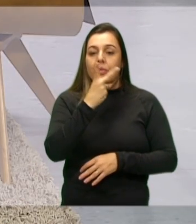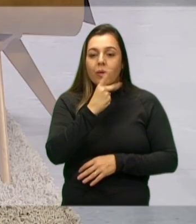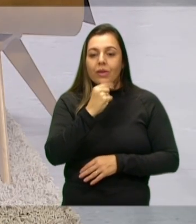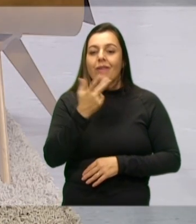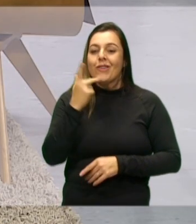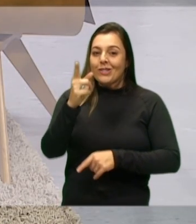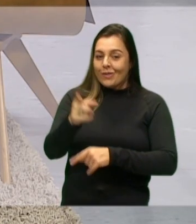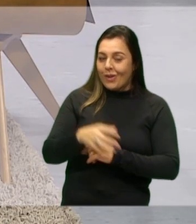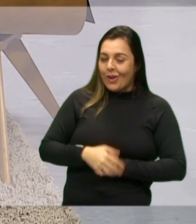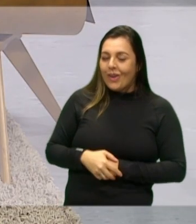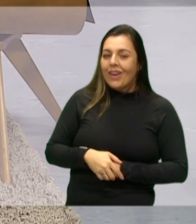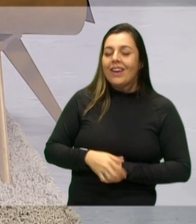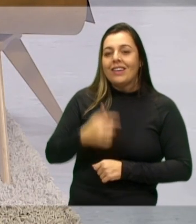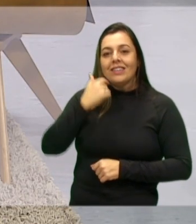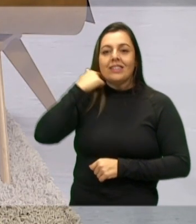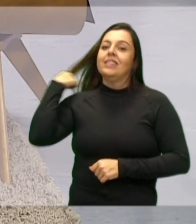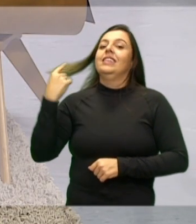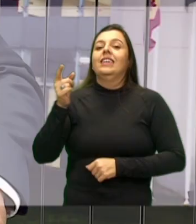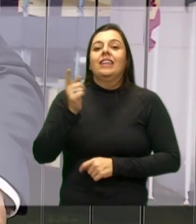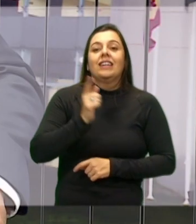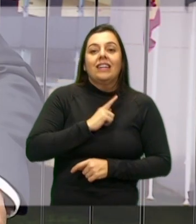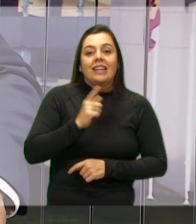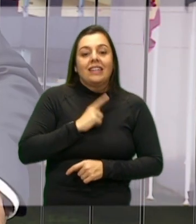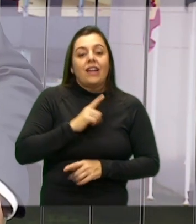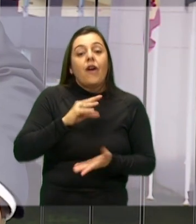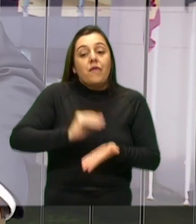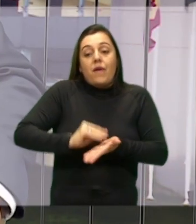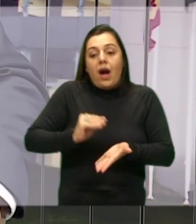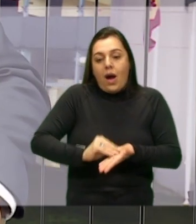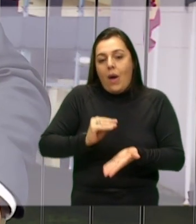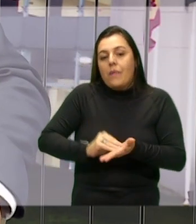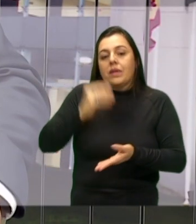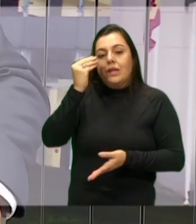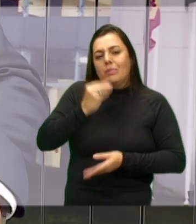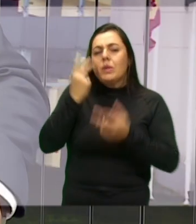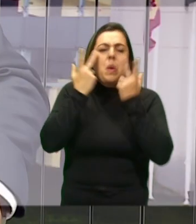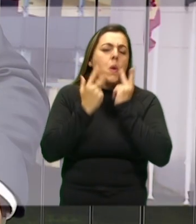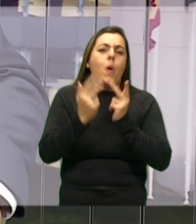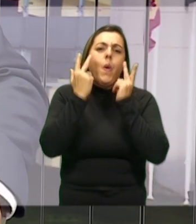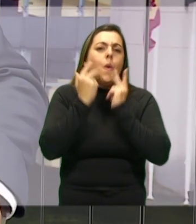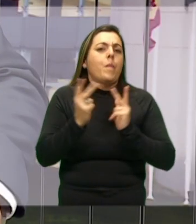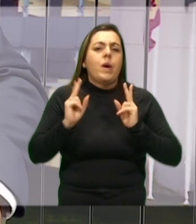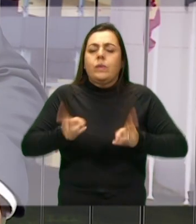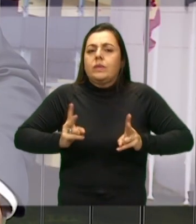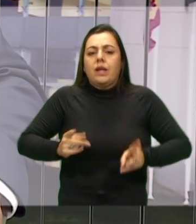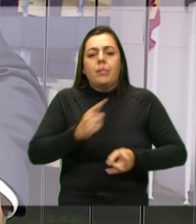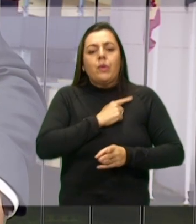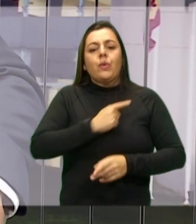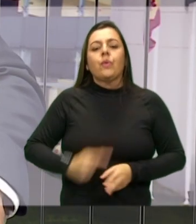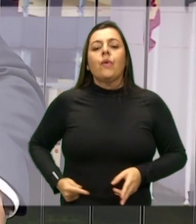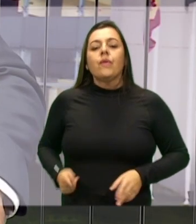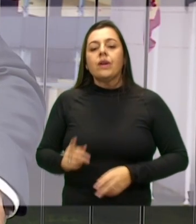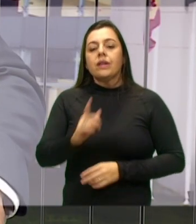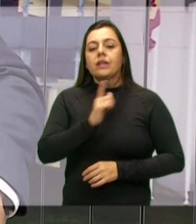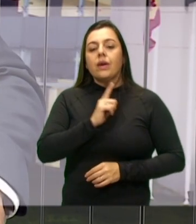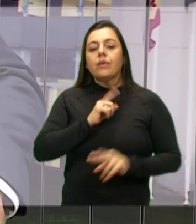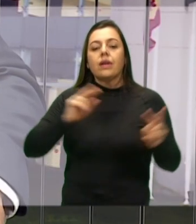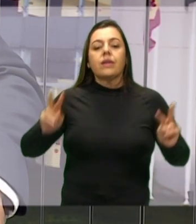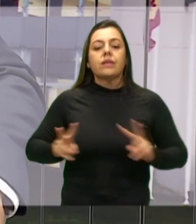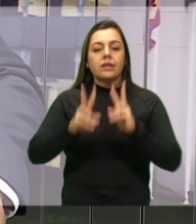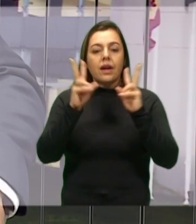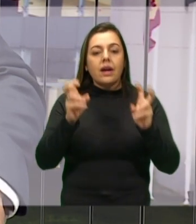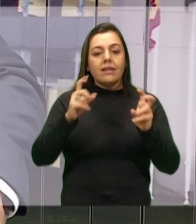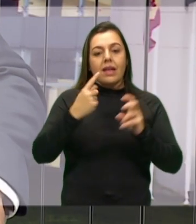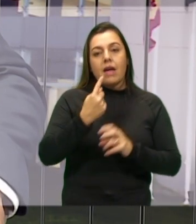que você... Existe uma inexperiência, né, que é comum de todos os governos, mas ainda existe uma questão